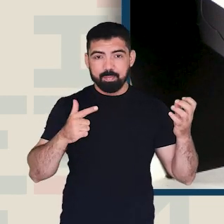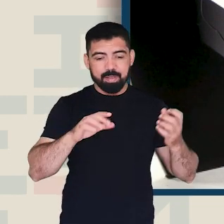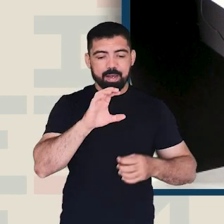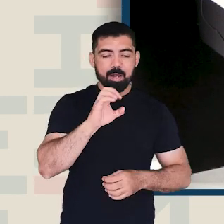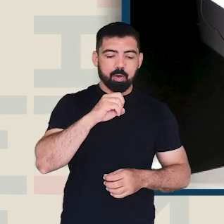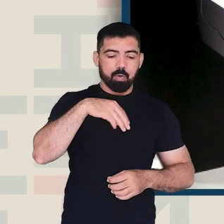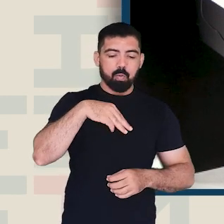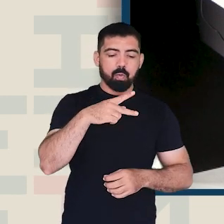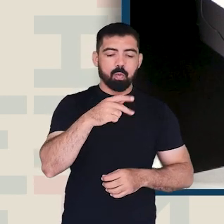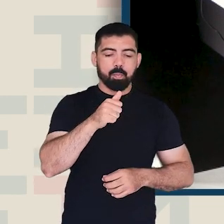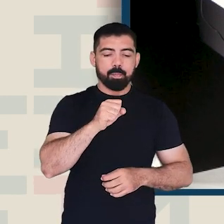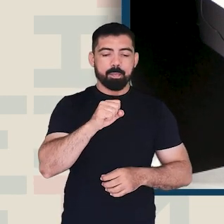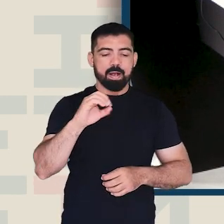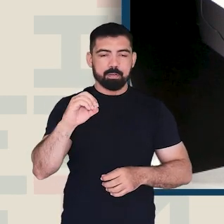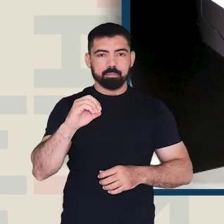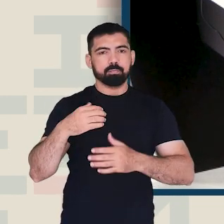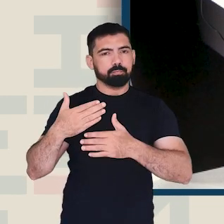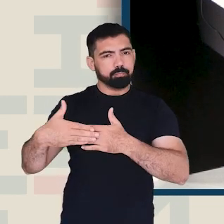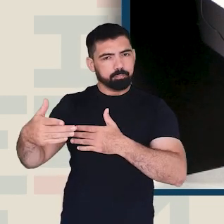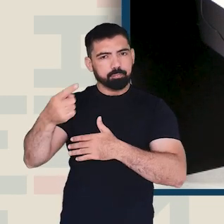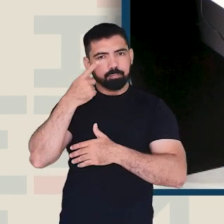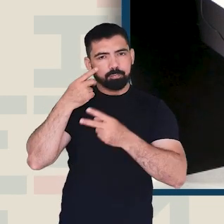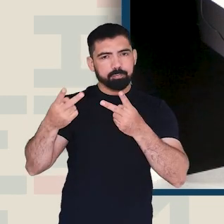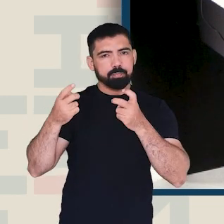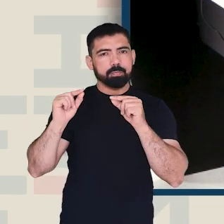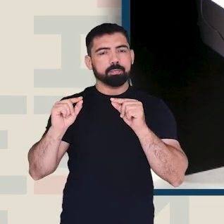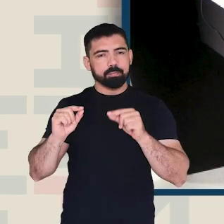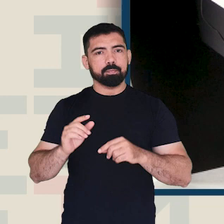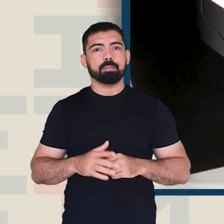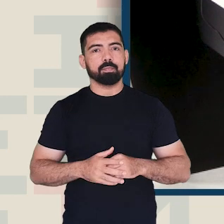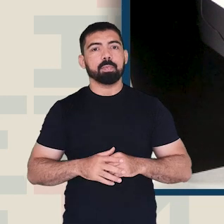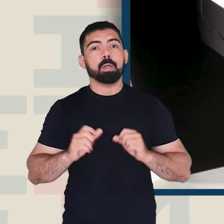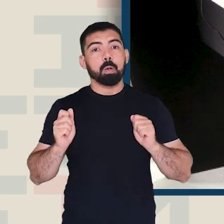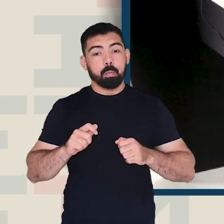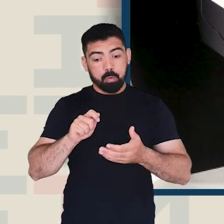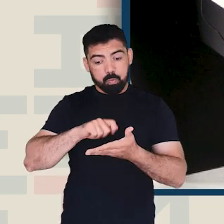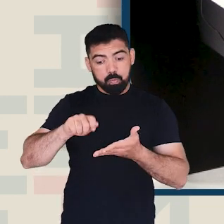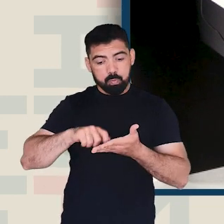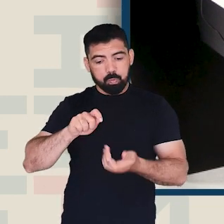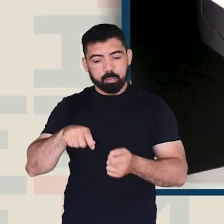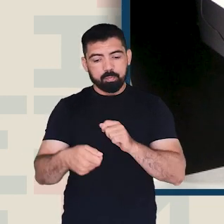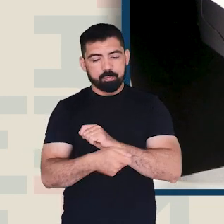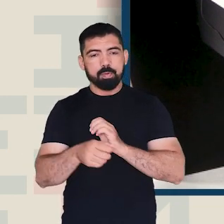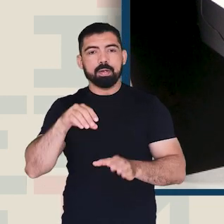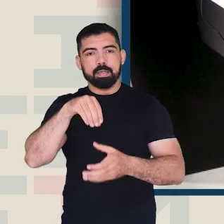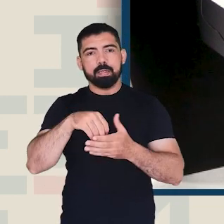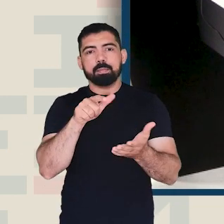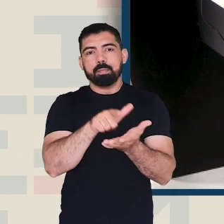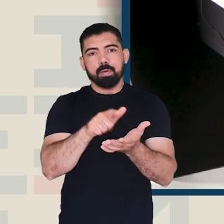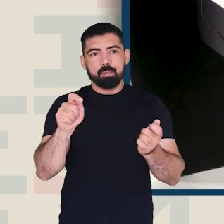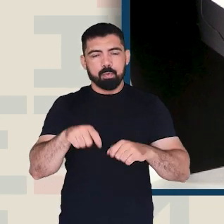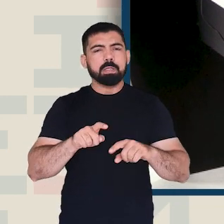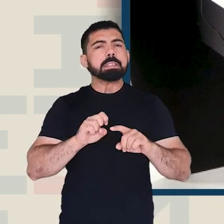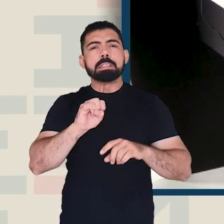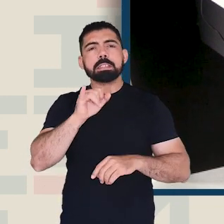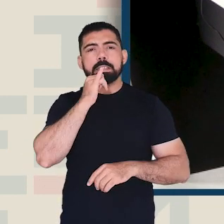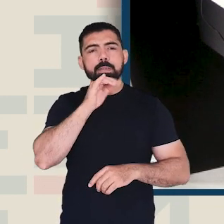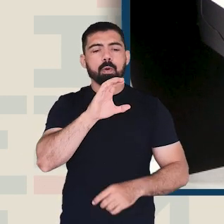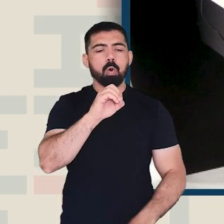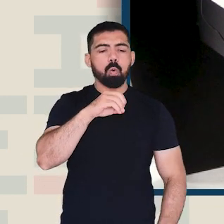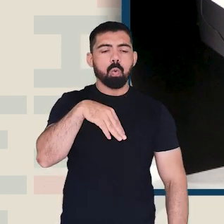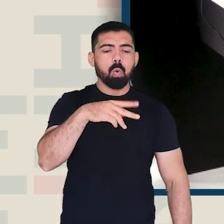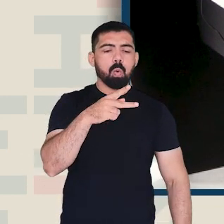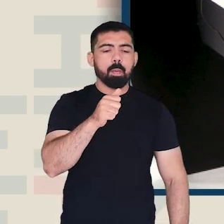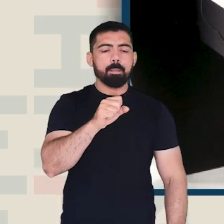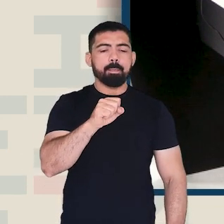compassos. E lá na frente vocês vão perceber que a gente tem como escrever isso, tem como transpor isso para o papel. E se não existissem compassos, a